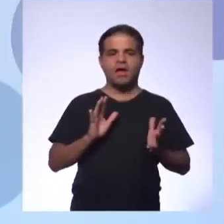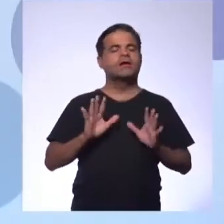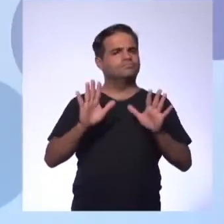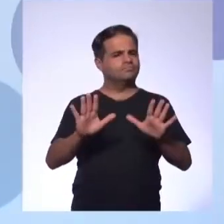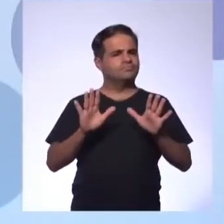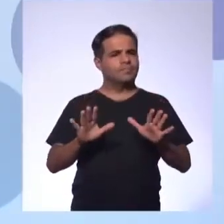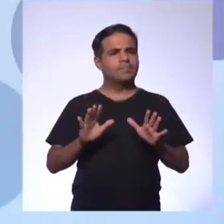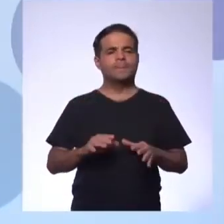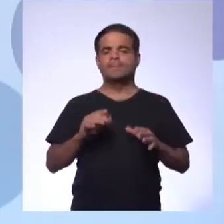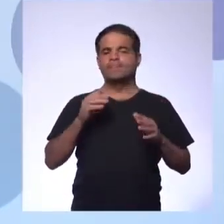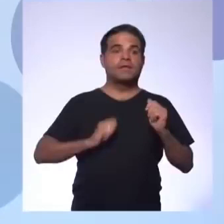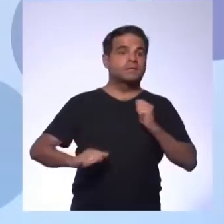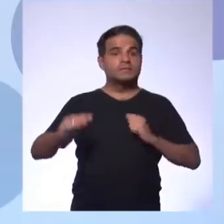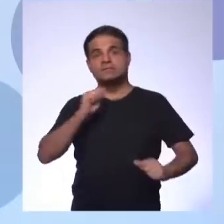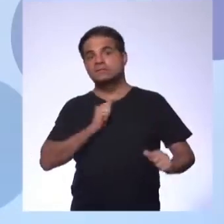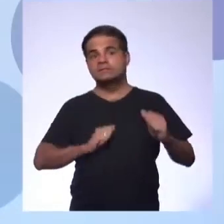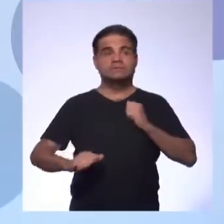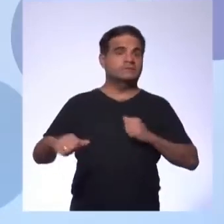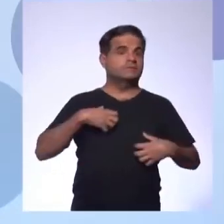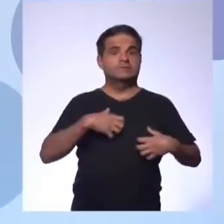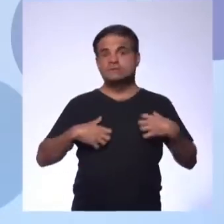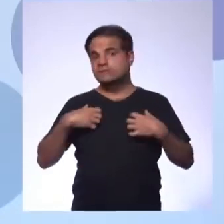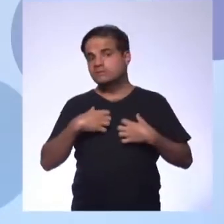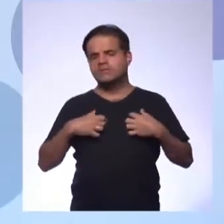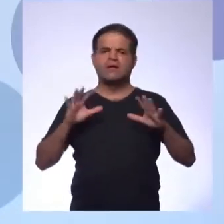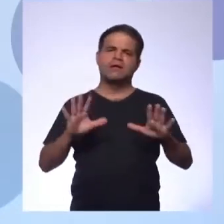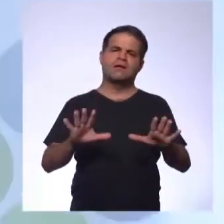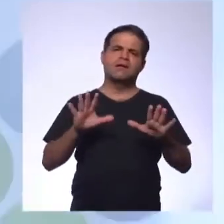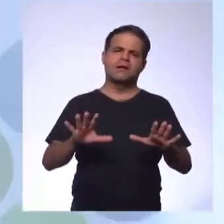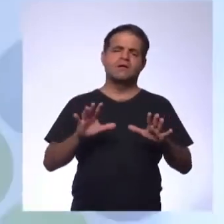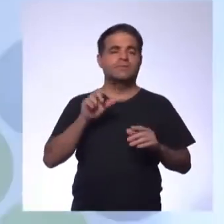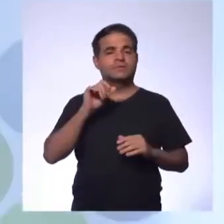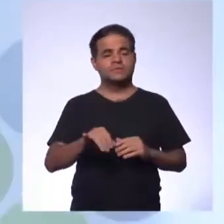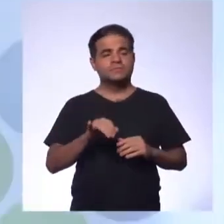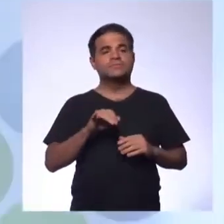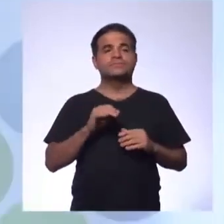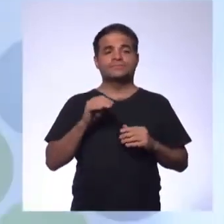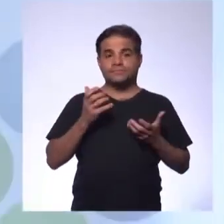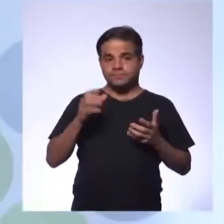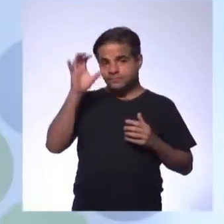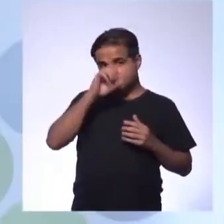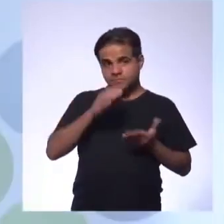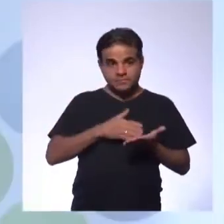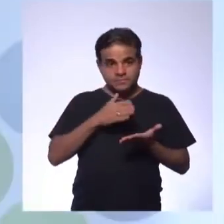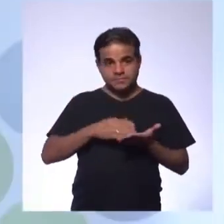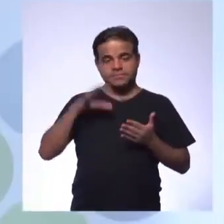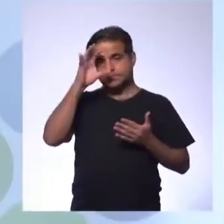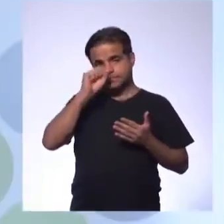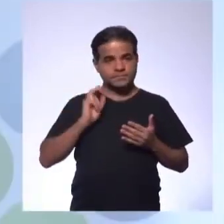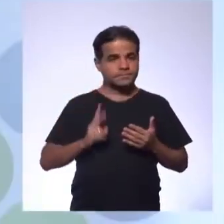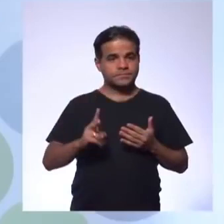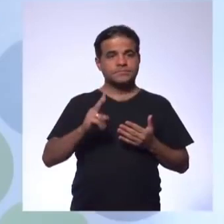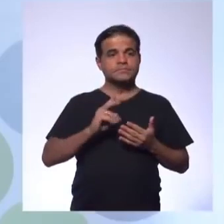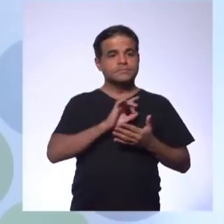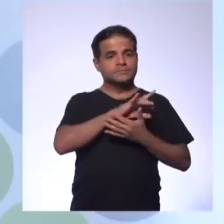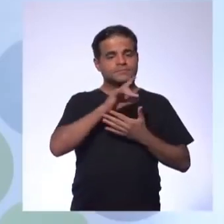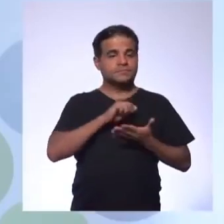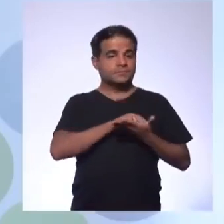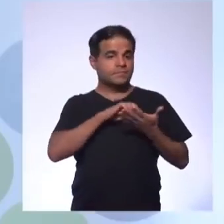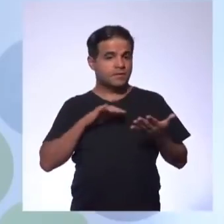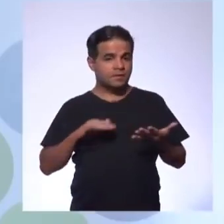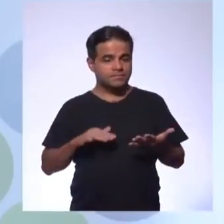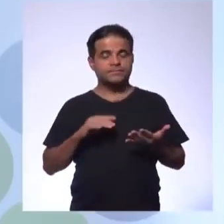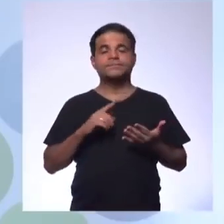comentar isso com vocês, aquela ansiedade, né? Vá Isso. com calma. Se você pegar esse caderno Aprender Sempre, você vai notar que cada sequência de